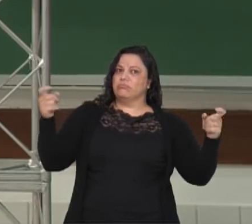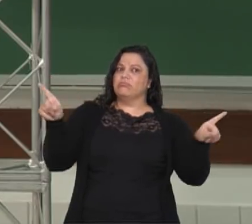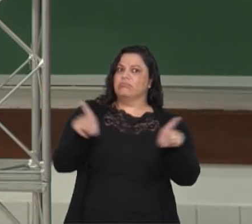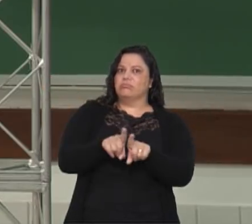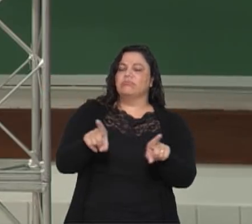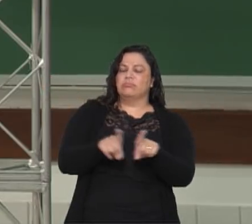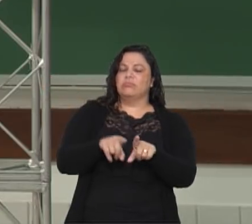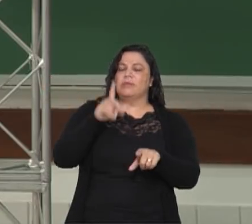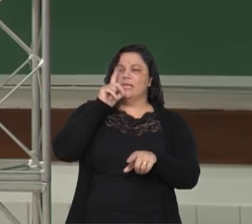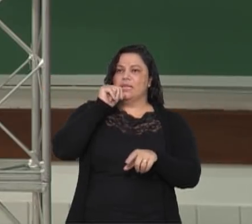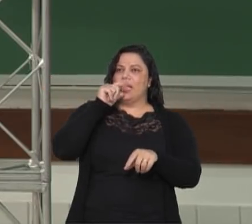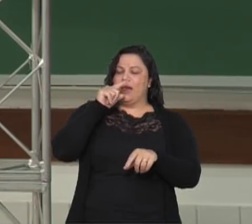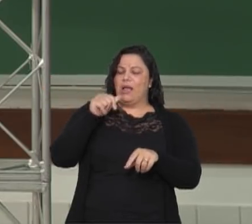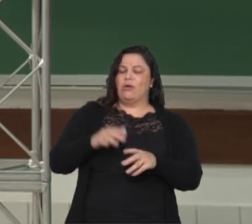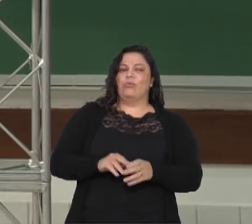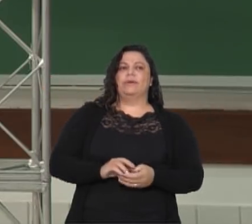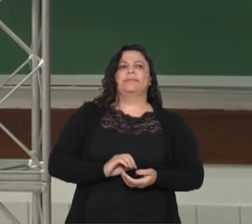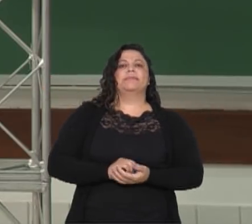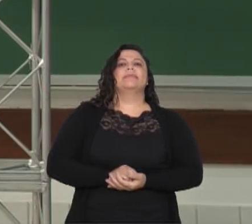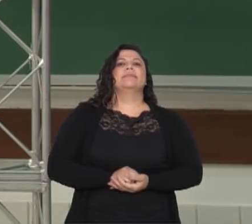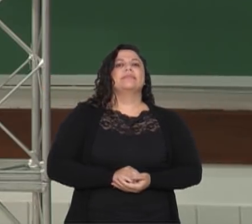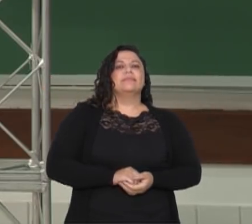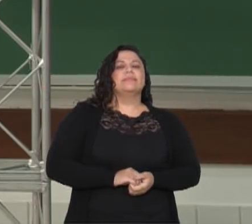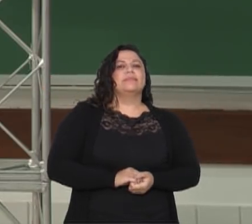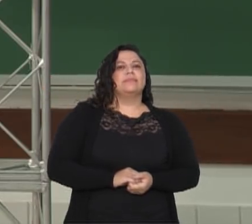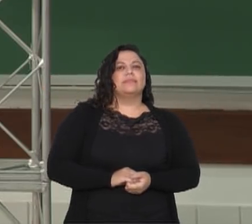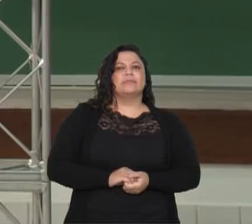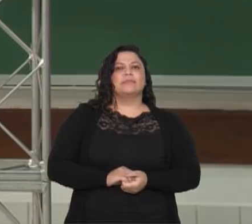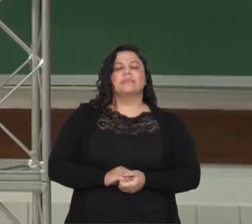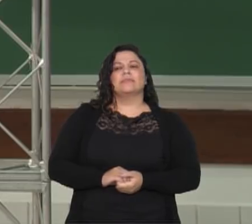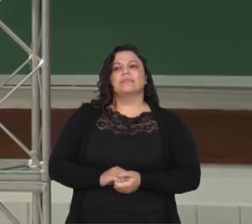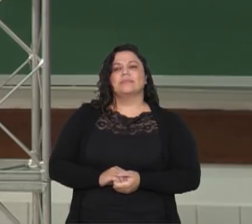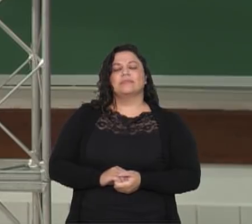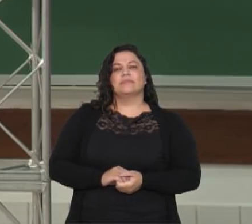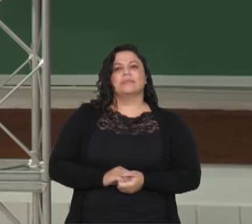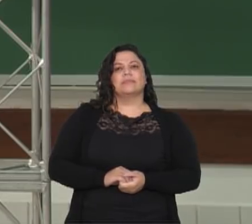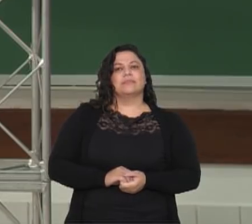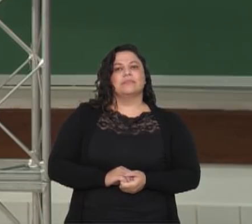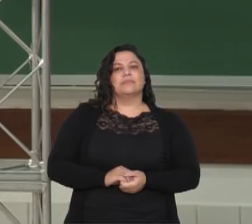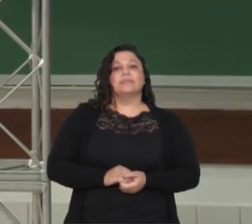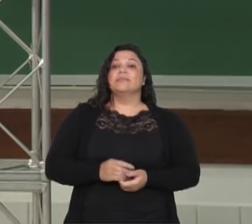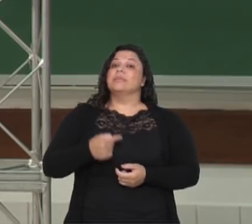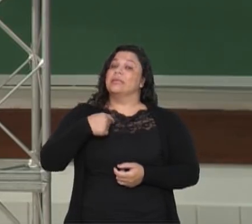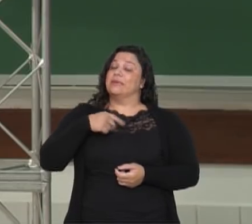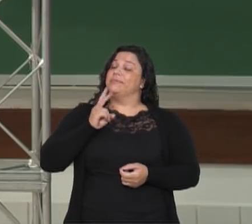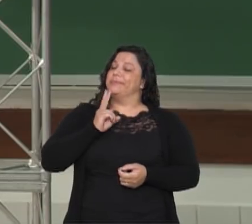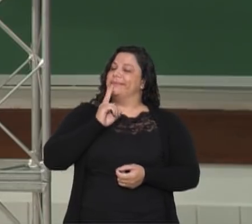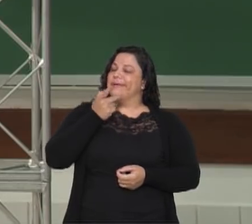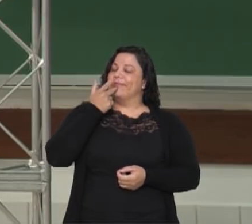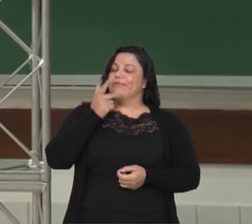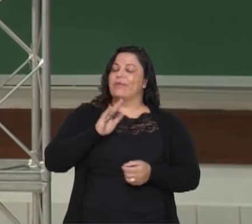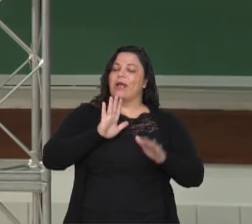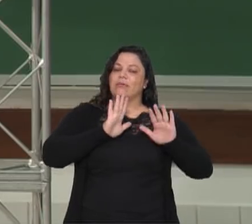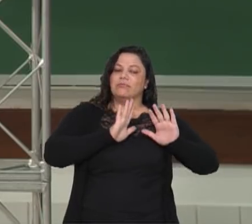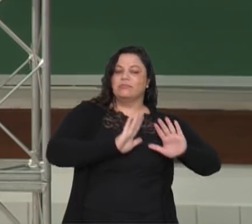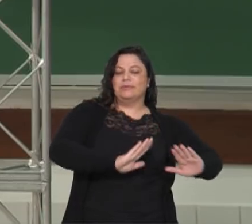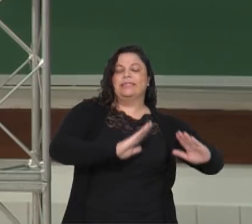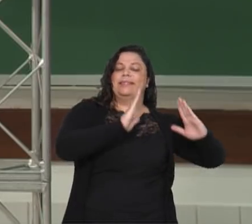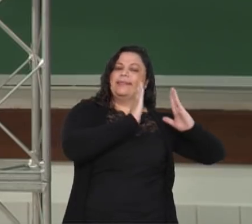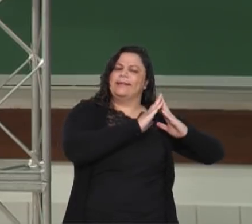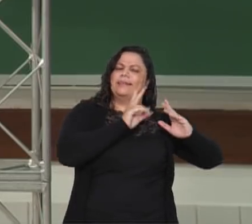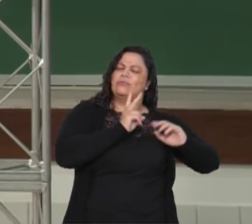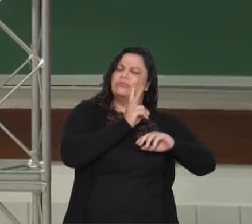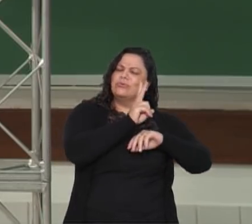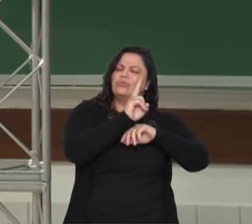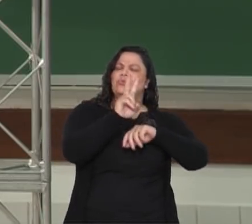da própria água. E como recado final, como eu digo sempre, continue se cuidando. A gente vai passar